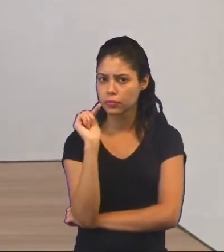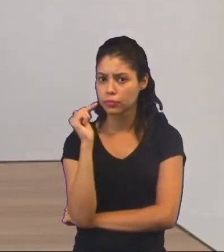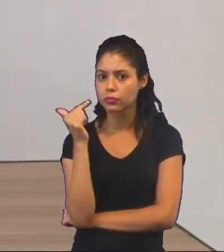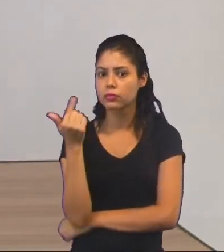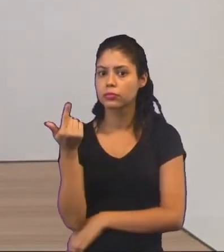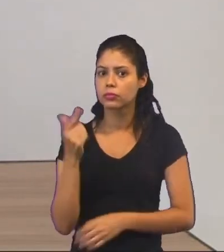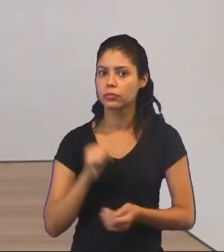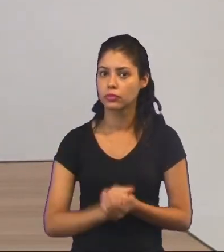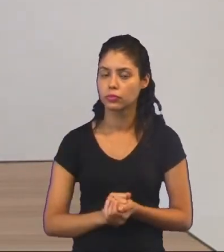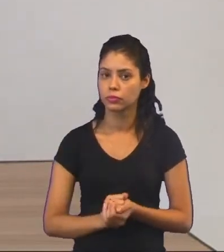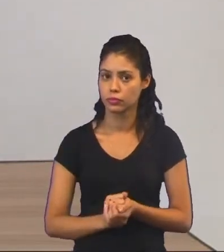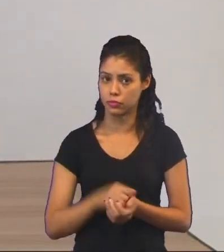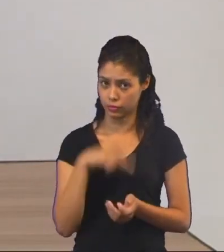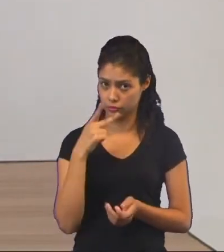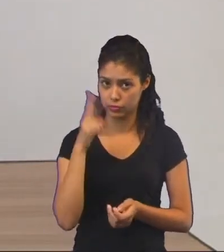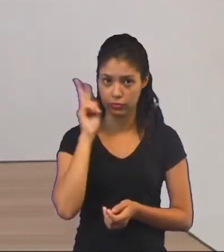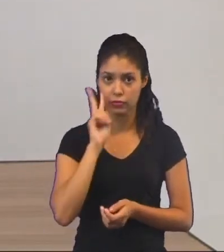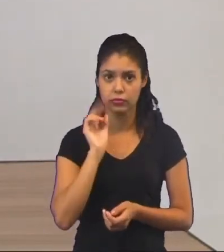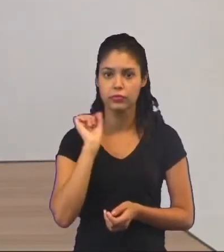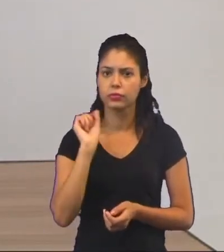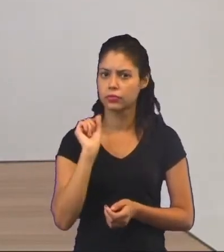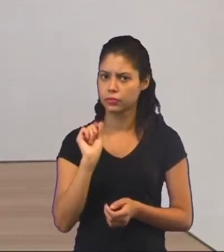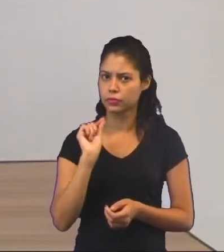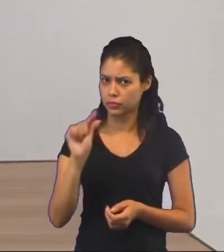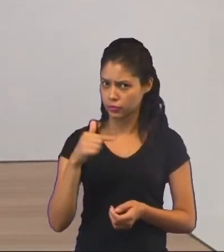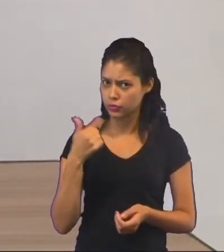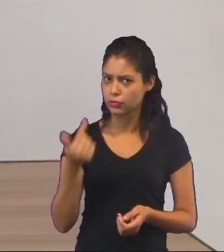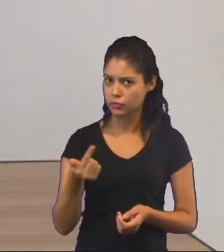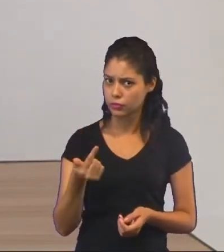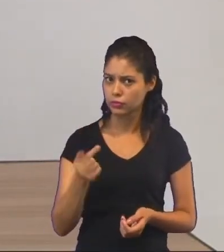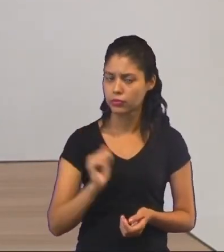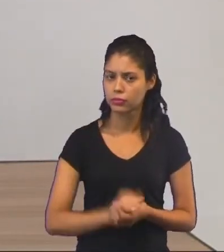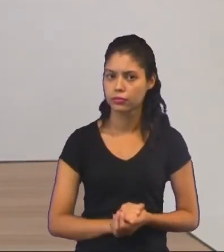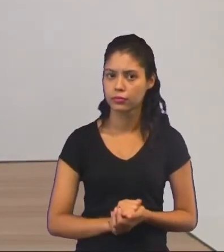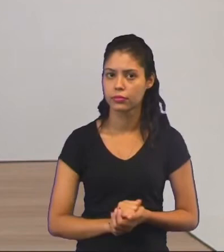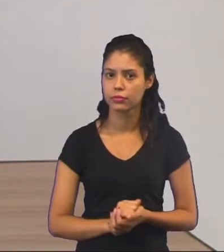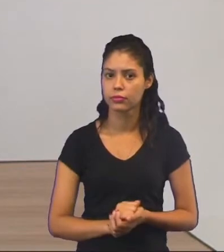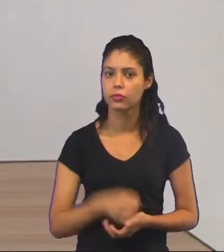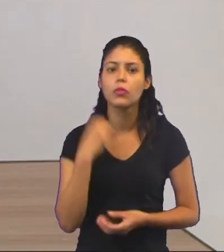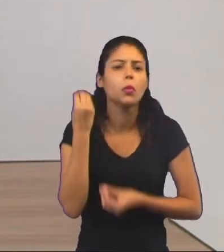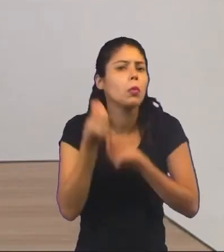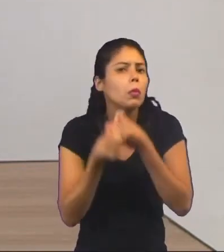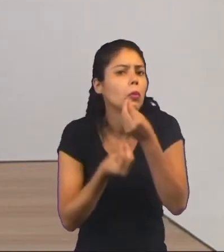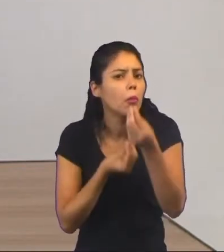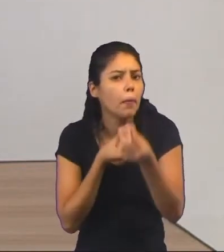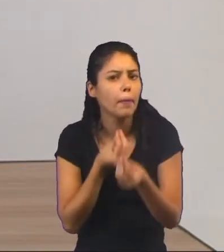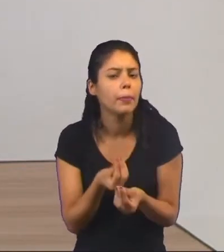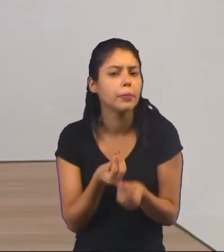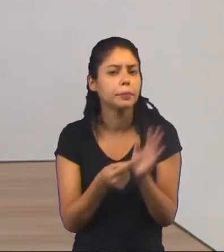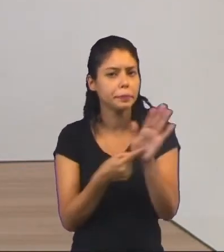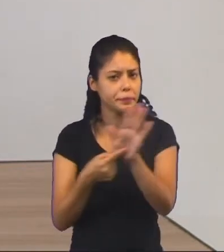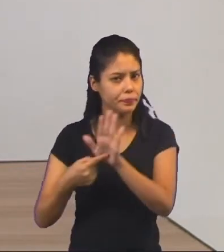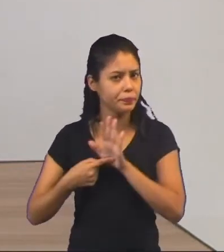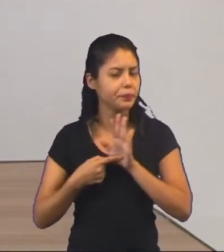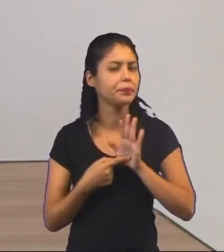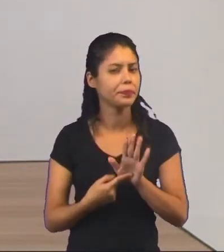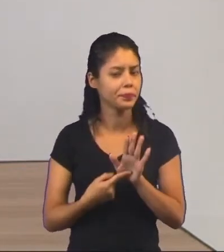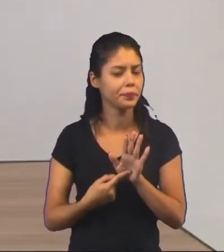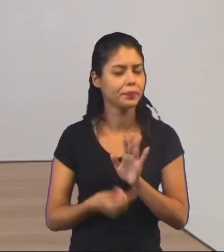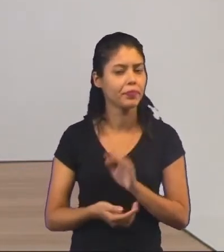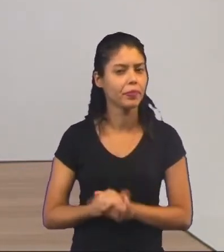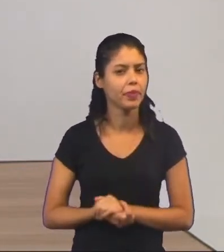Depois que aparecer isso aí que você já está lembrando em casa, o que vai vir depois? Certo? E de que forma vai ser